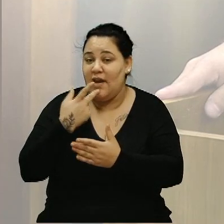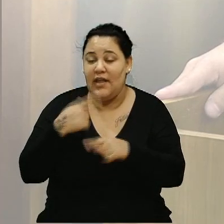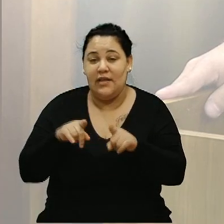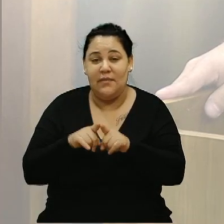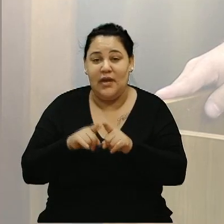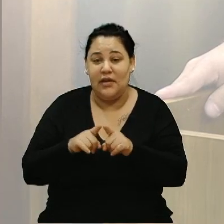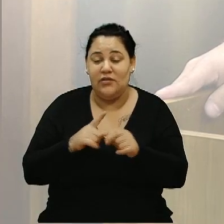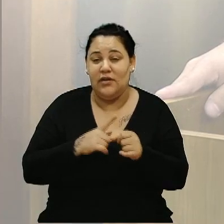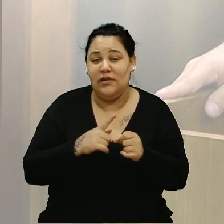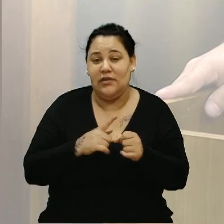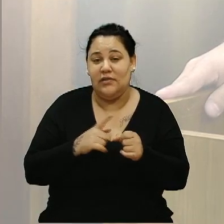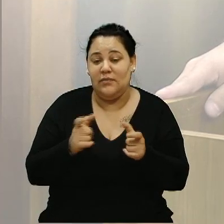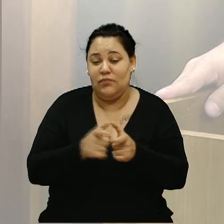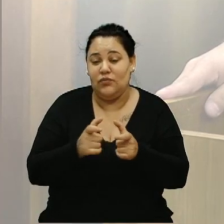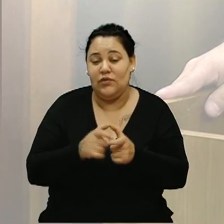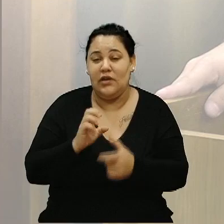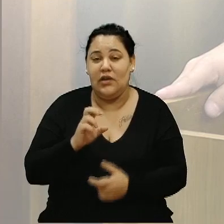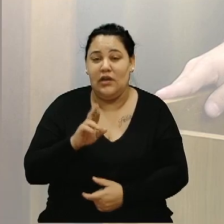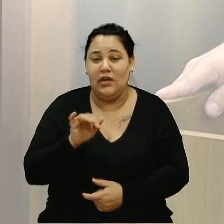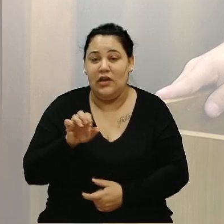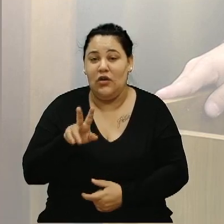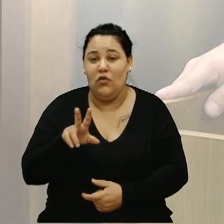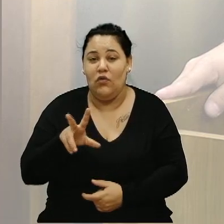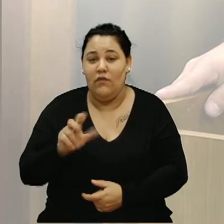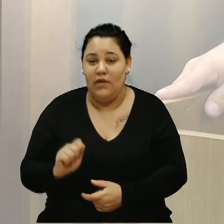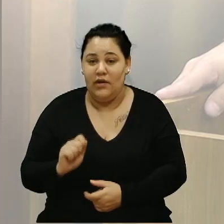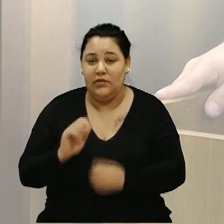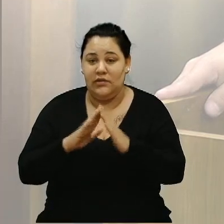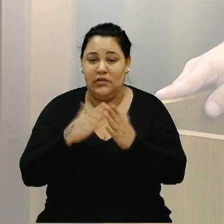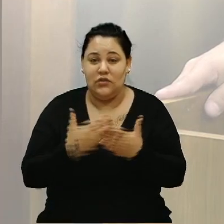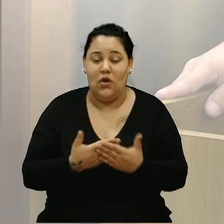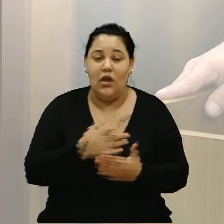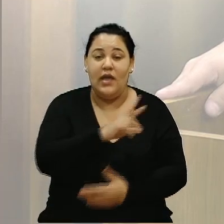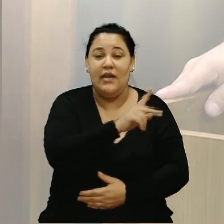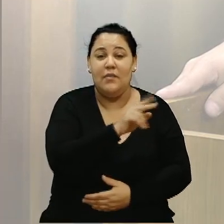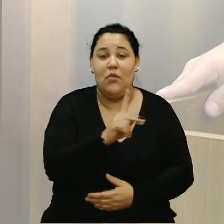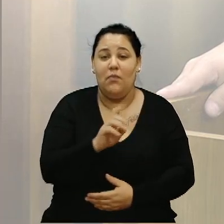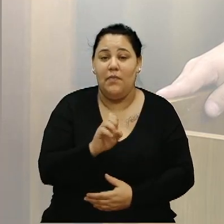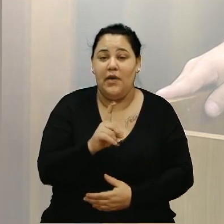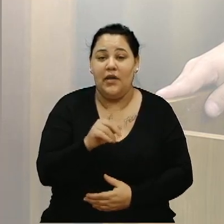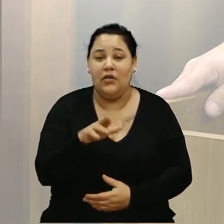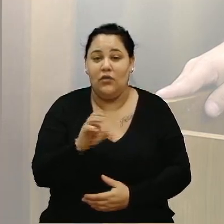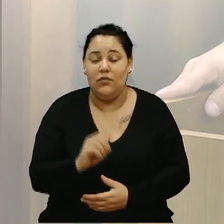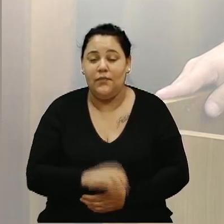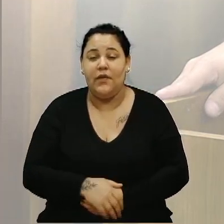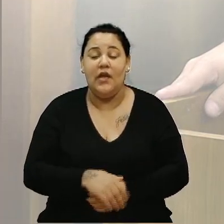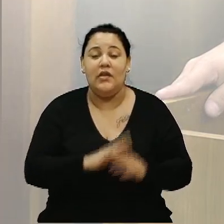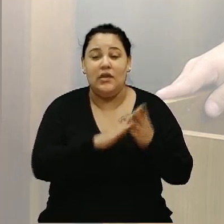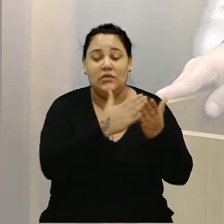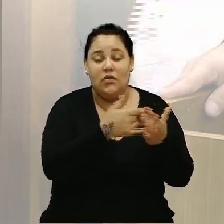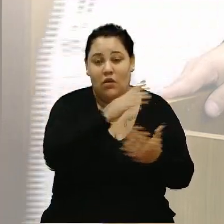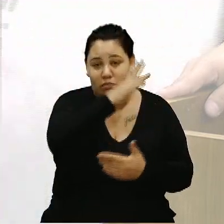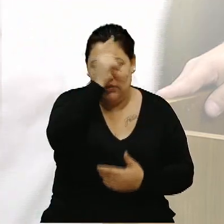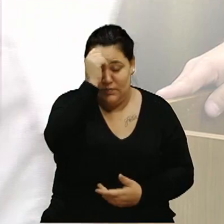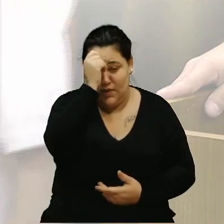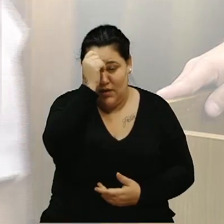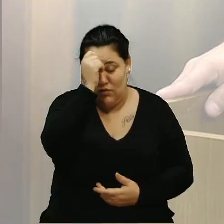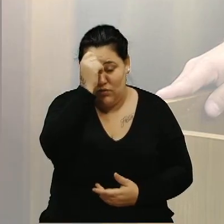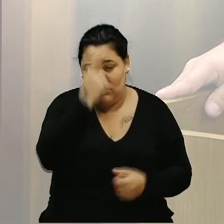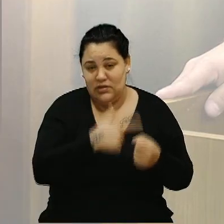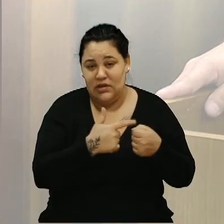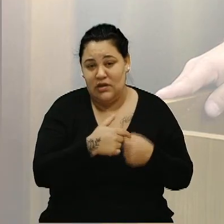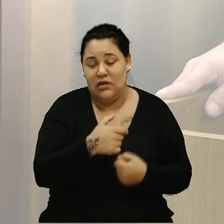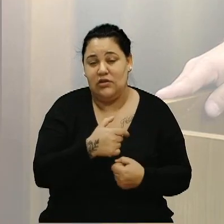Criúva, das escolas de Criúva, do irmão Pedro, da escola municipal lá de Criúva e da outra